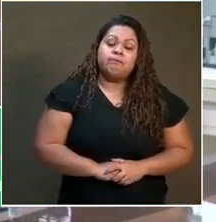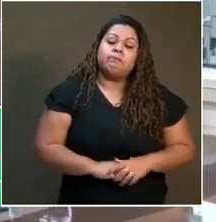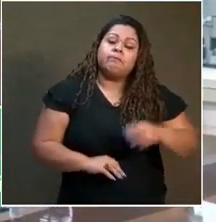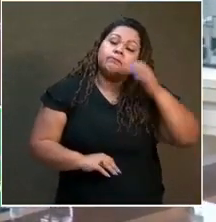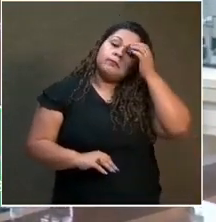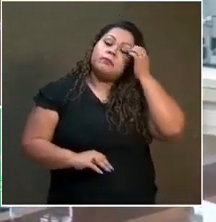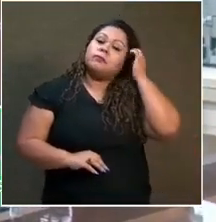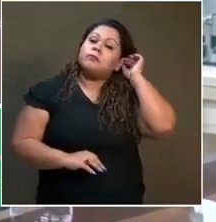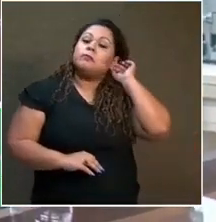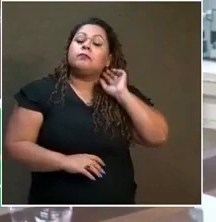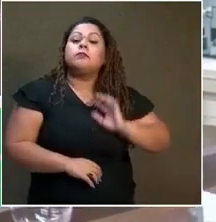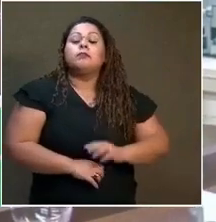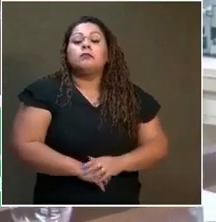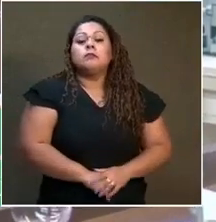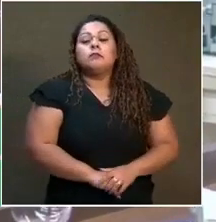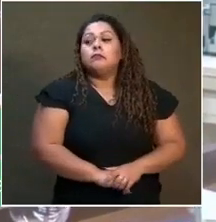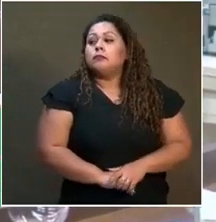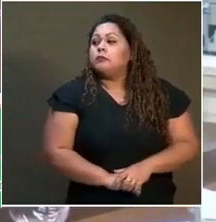Olha,